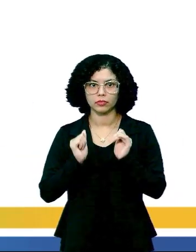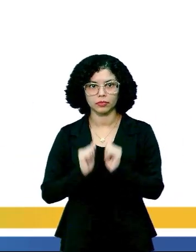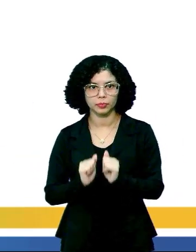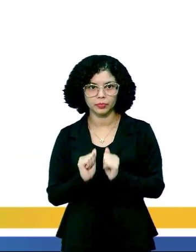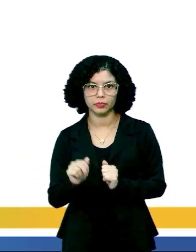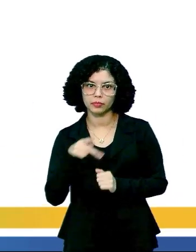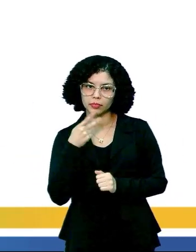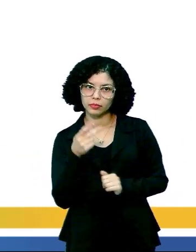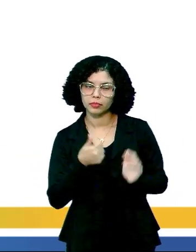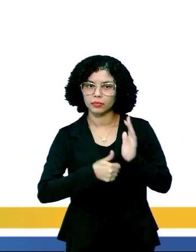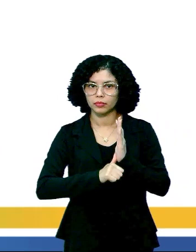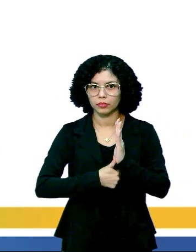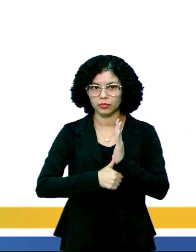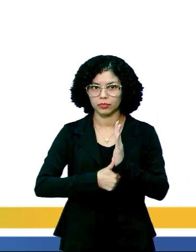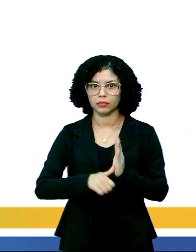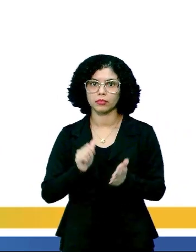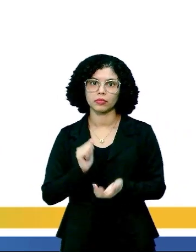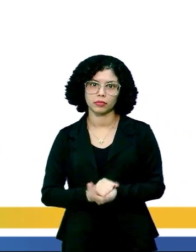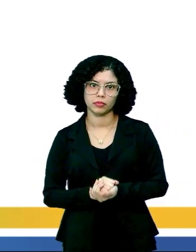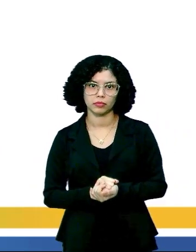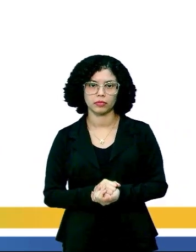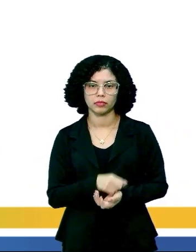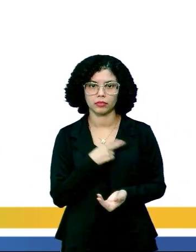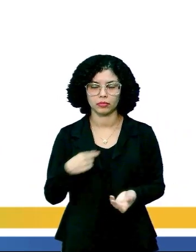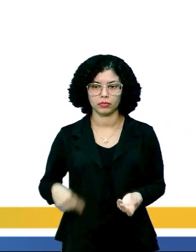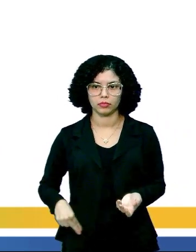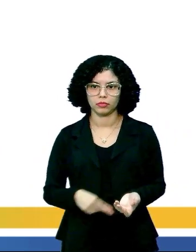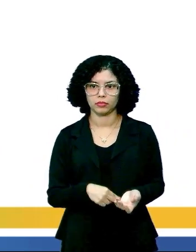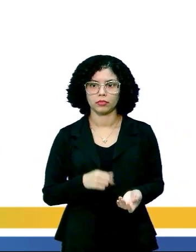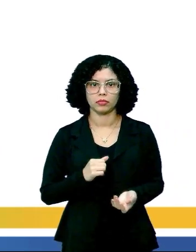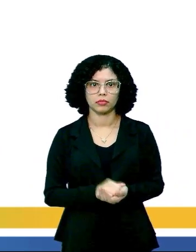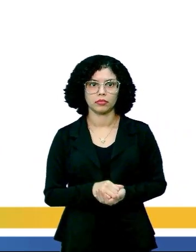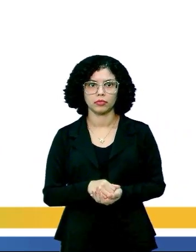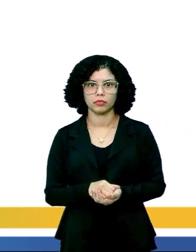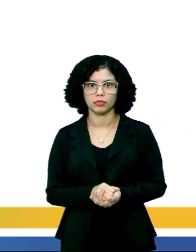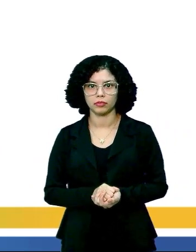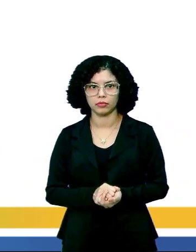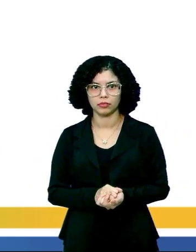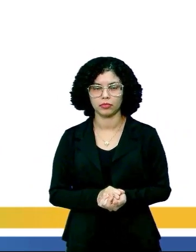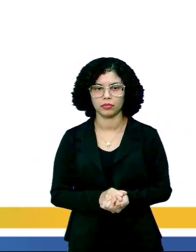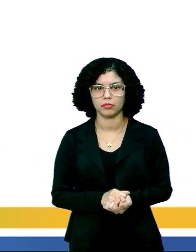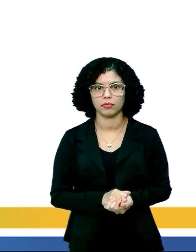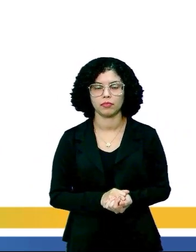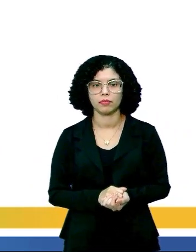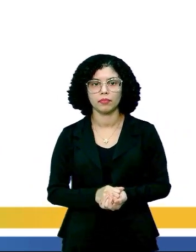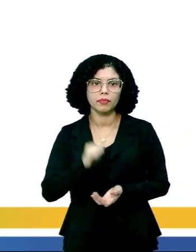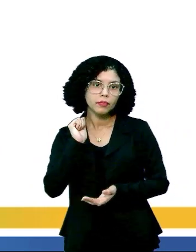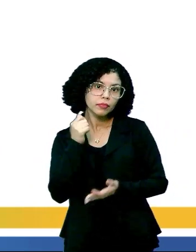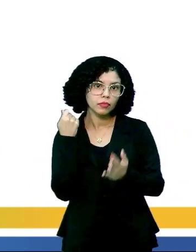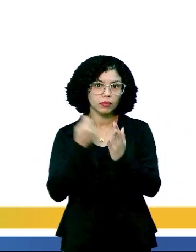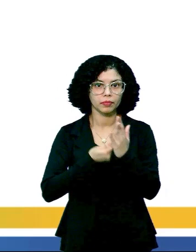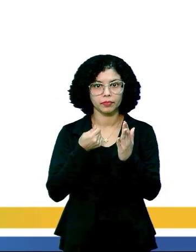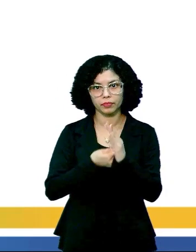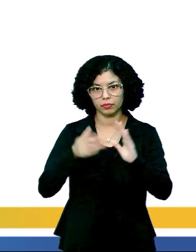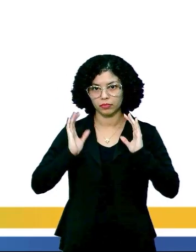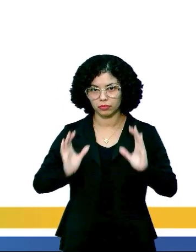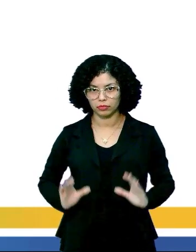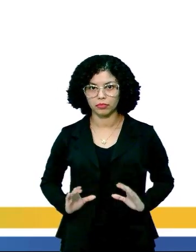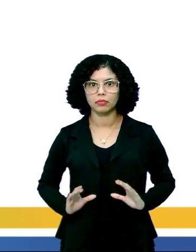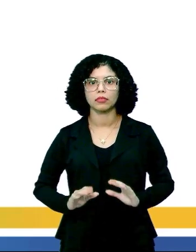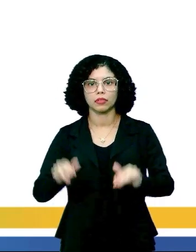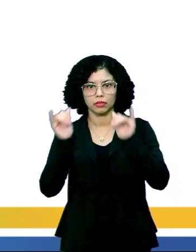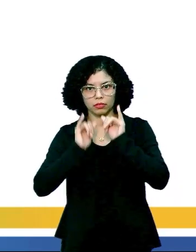base no texto, podemos afirmar que o documento de identidade nacional chinês, letra A, obriga